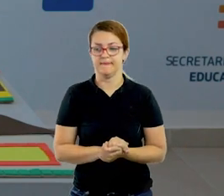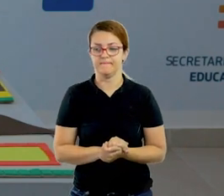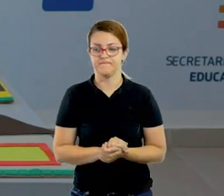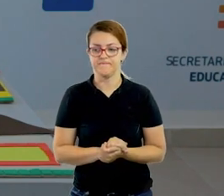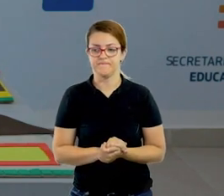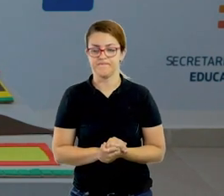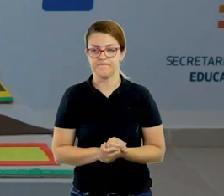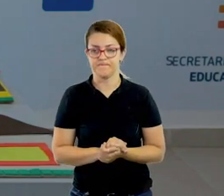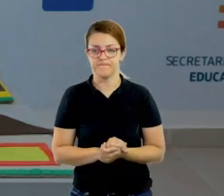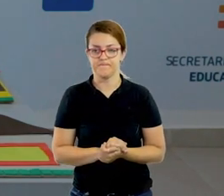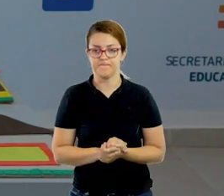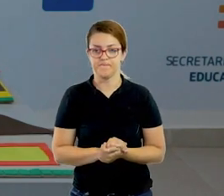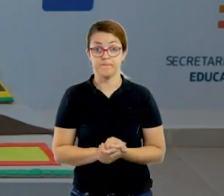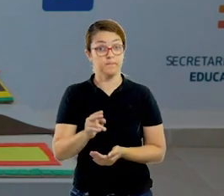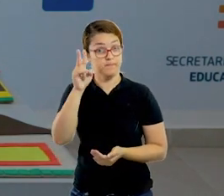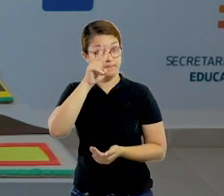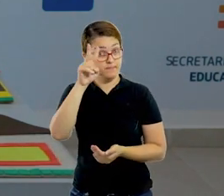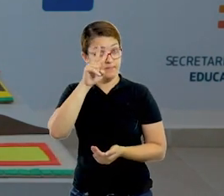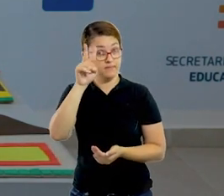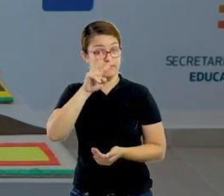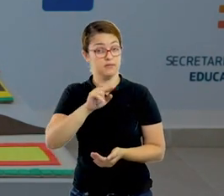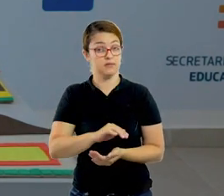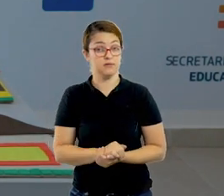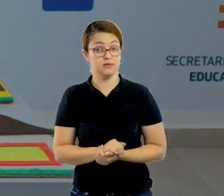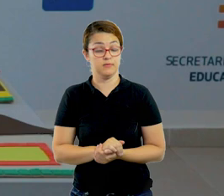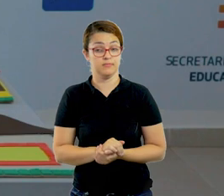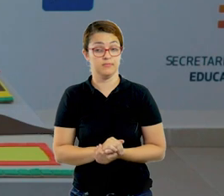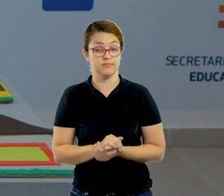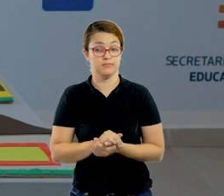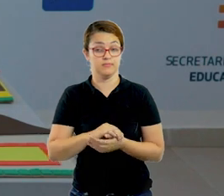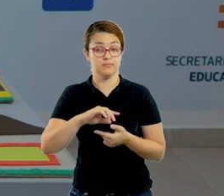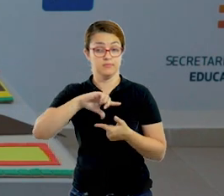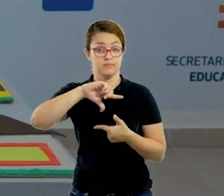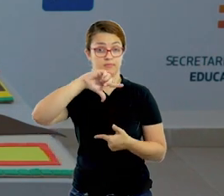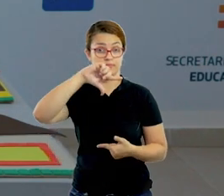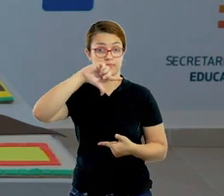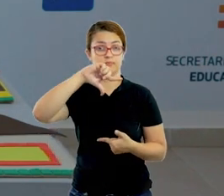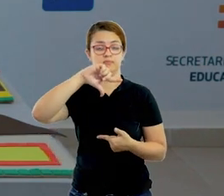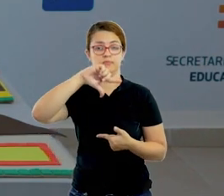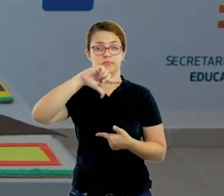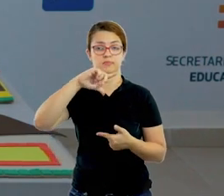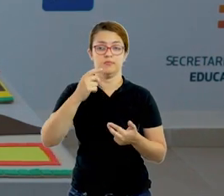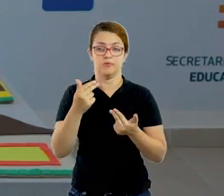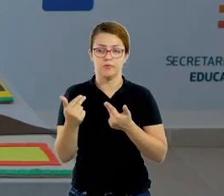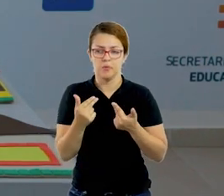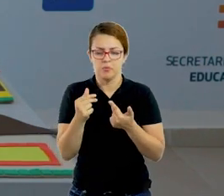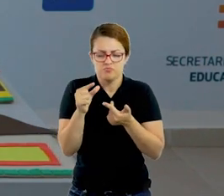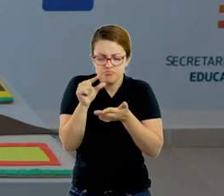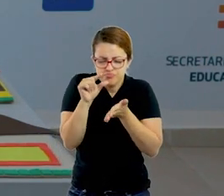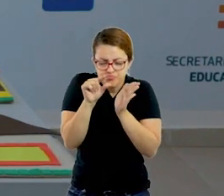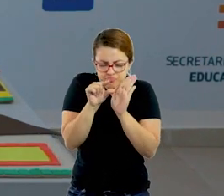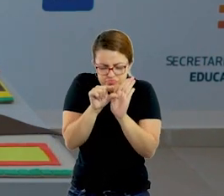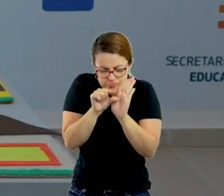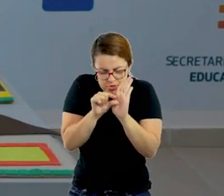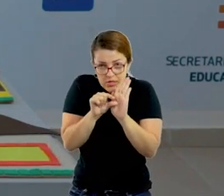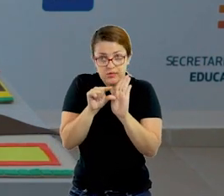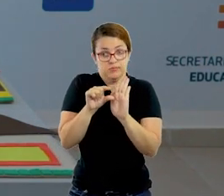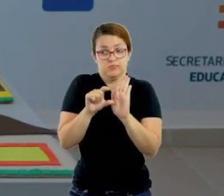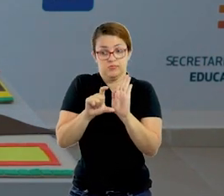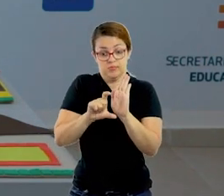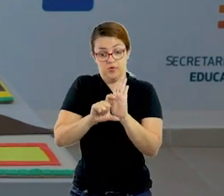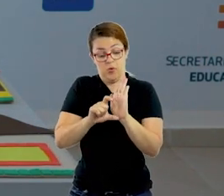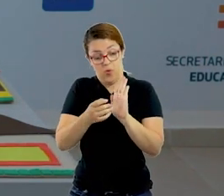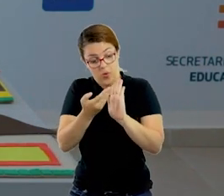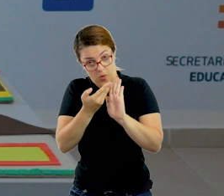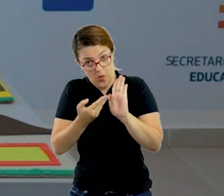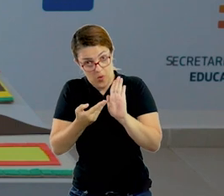porta, tá bom? Lembre-se de fazer na proporção do papel, para não ficar uma coisa muito pequenininha dentro de um papel. Você